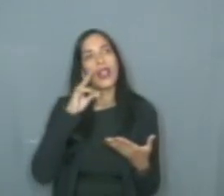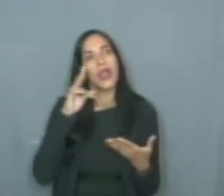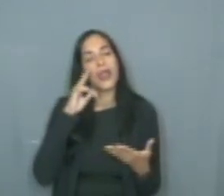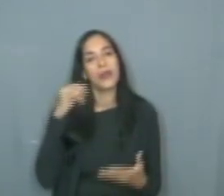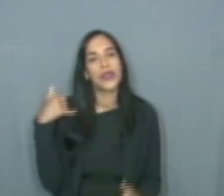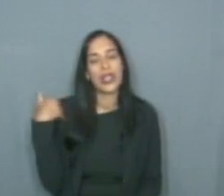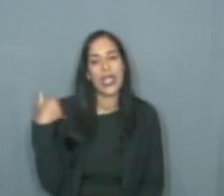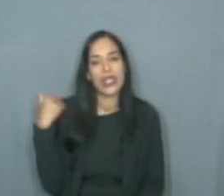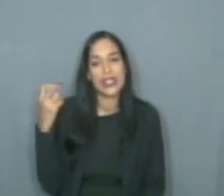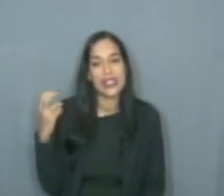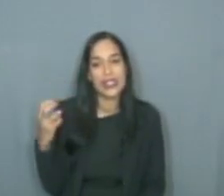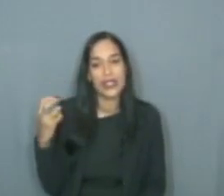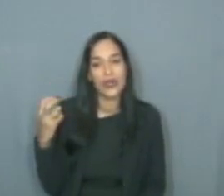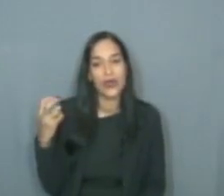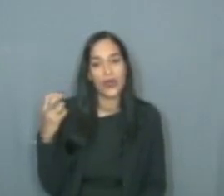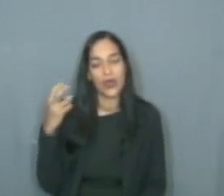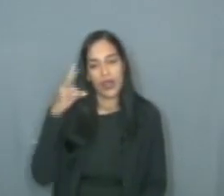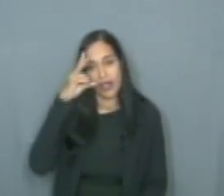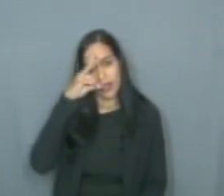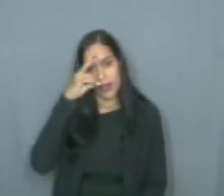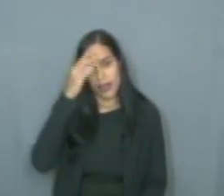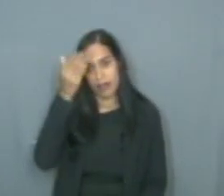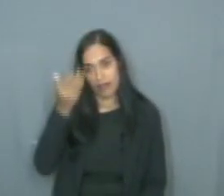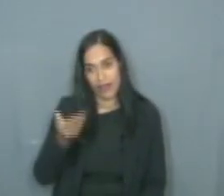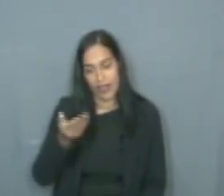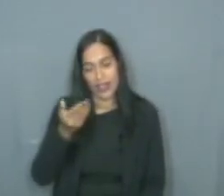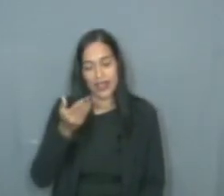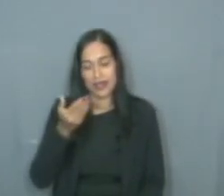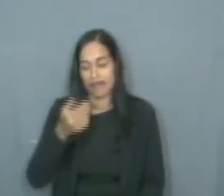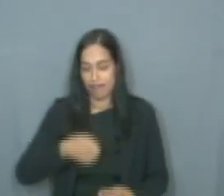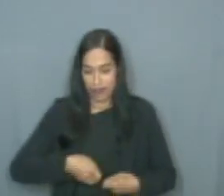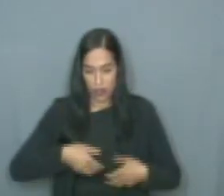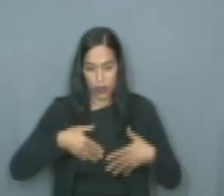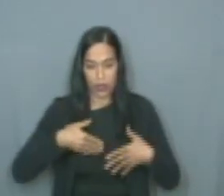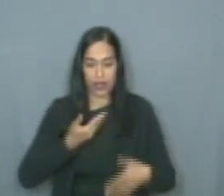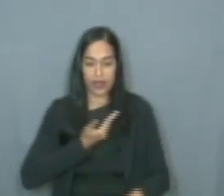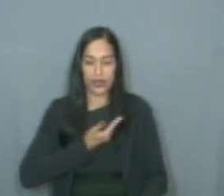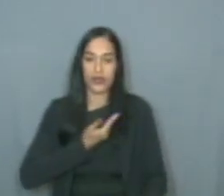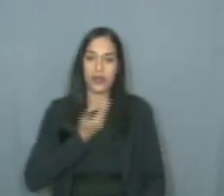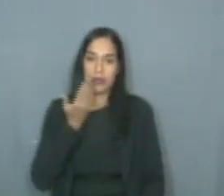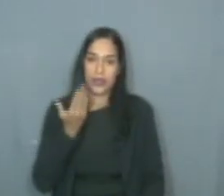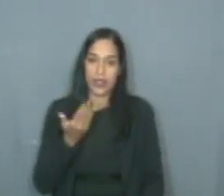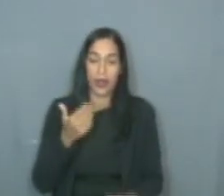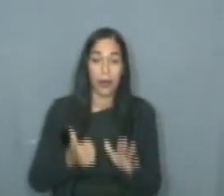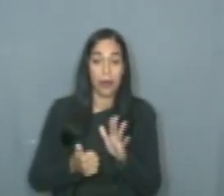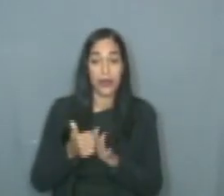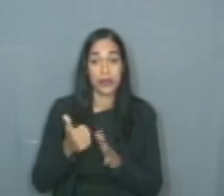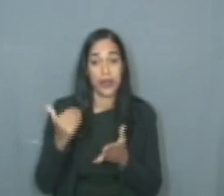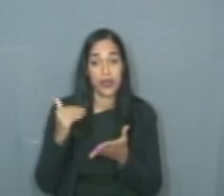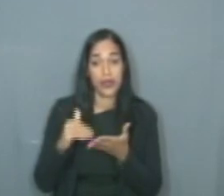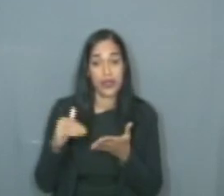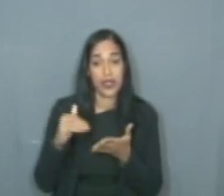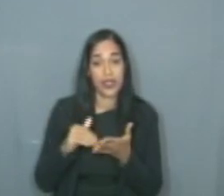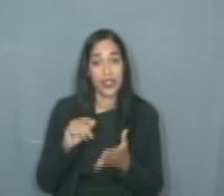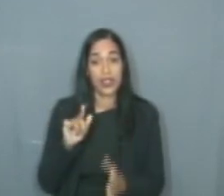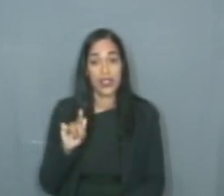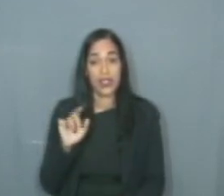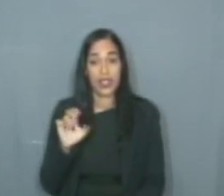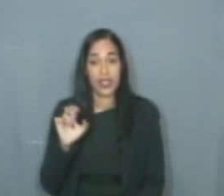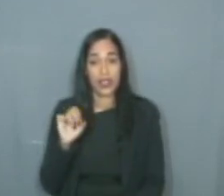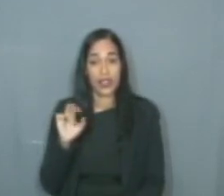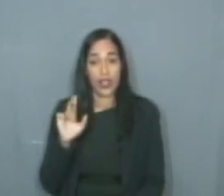de Cícero Belmar. Que honra ser sua amiga. O primeiro secretário, senhor George